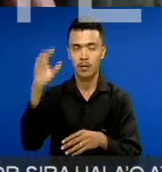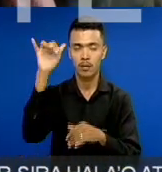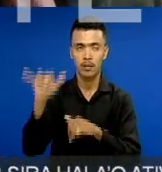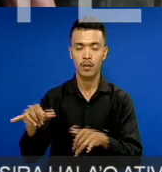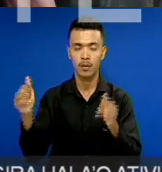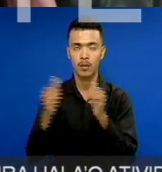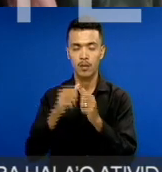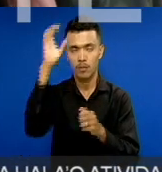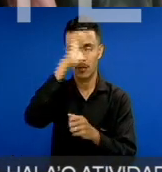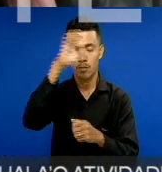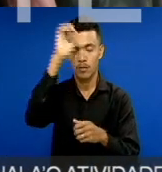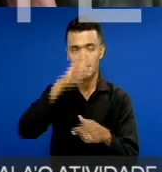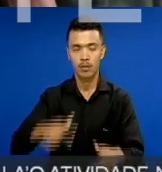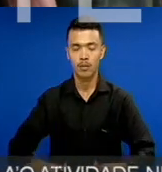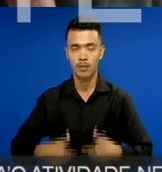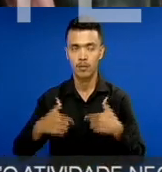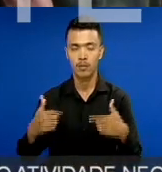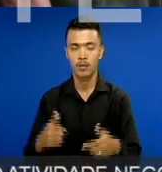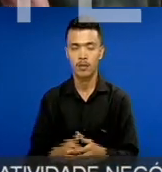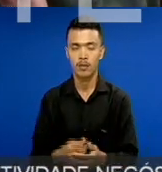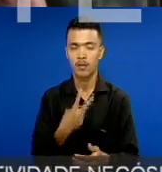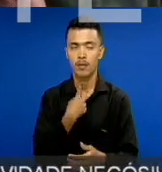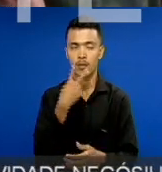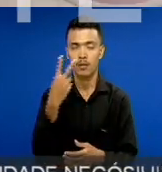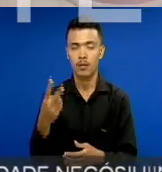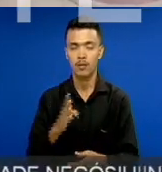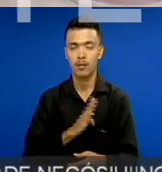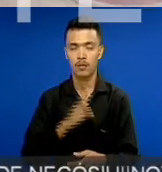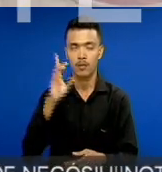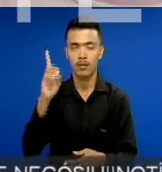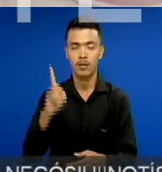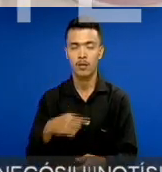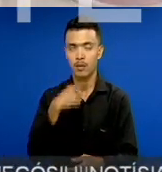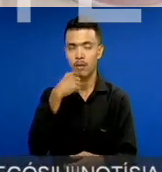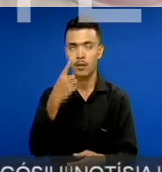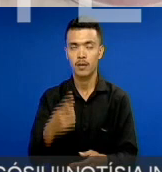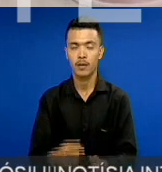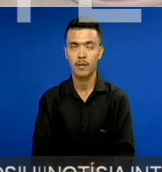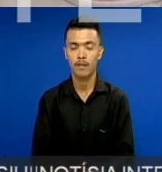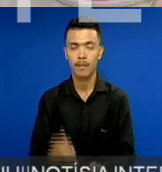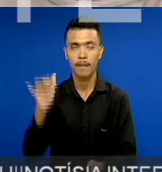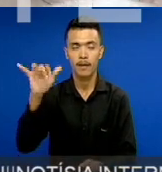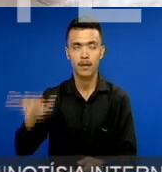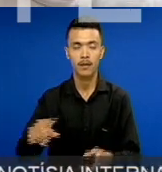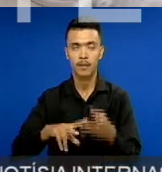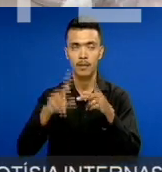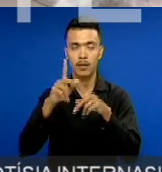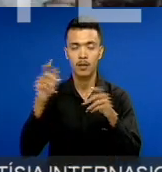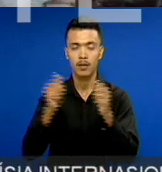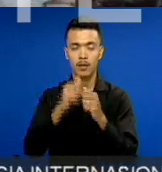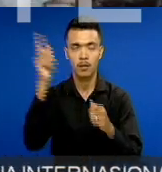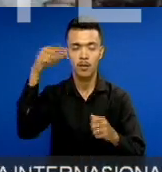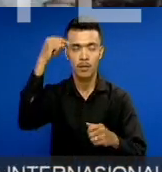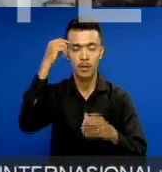moris. Porta-voz negociante mercado antigo sem olvidar, Manuel Sarmento ateten, sira na parte coopera o governo